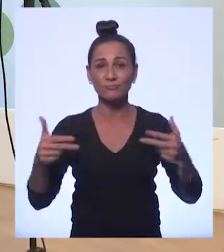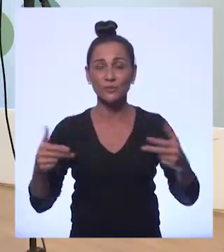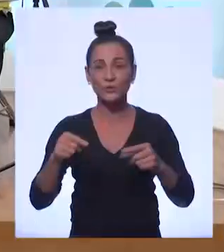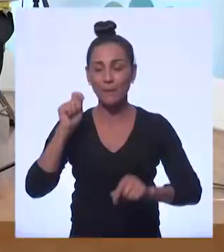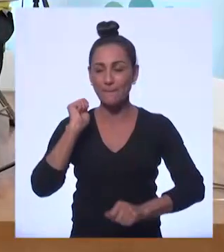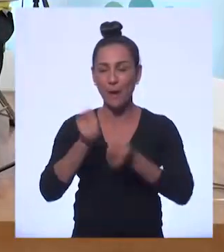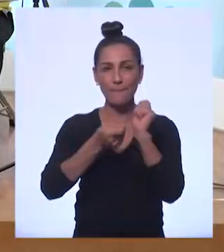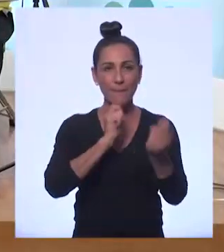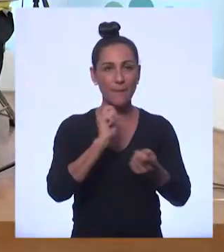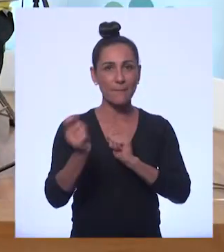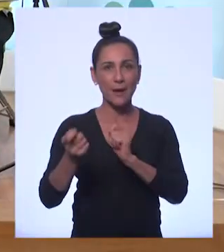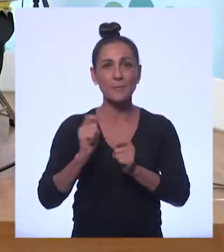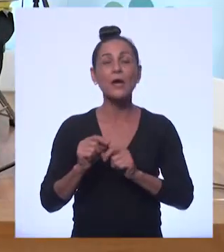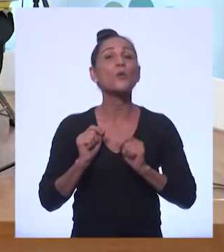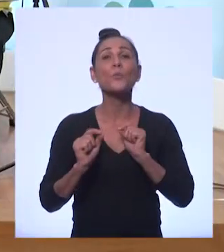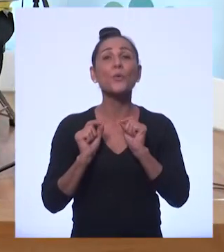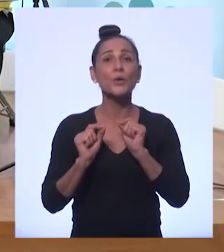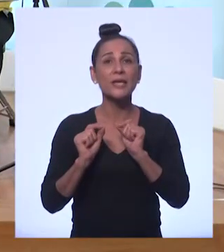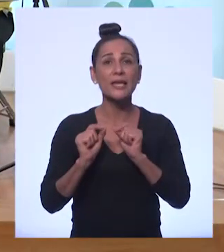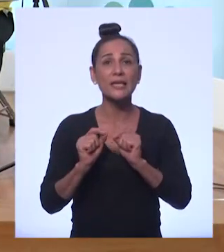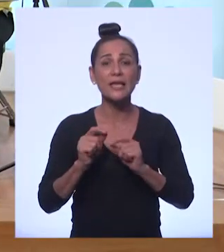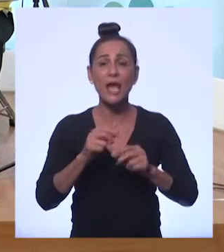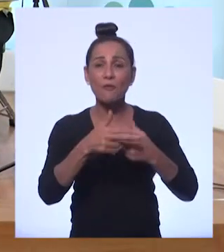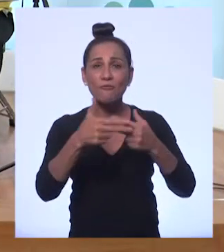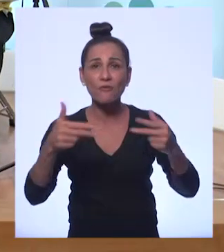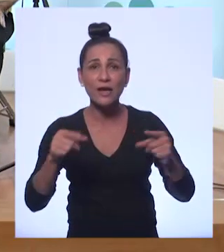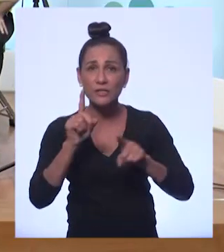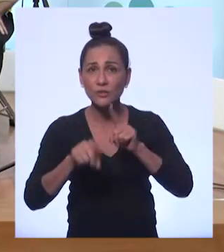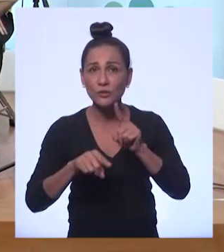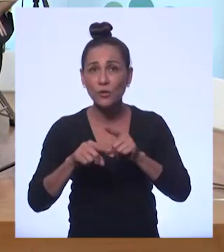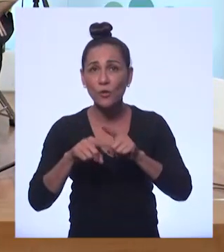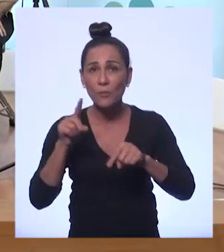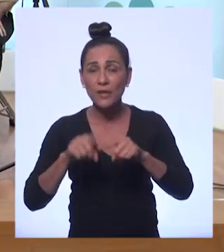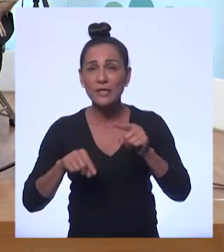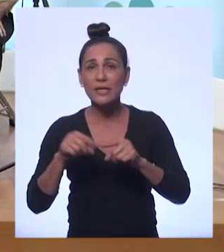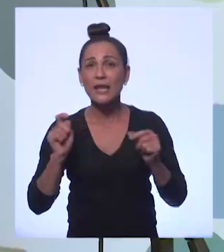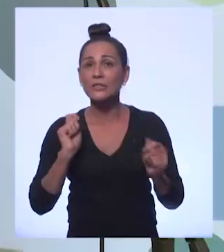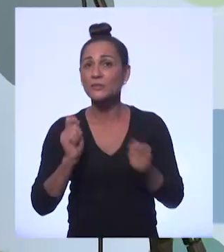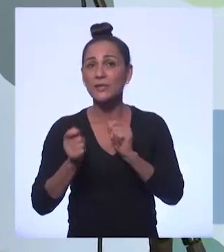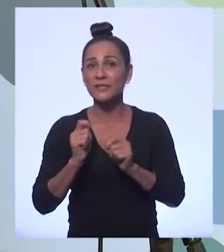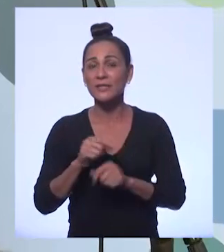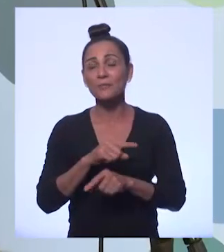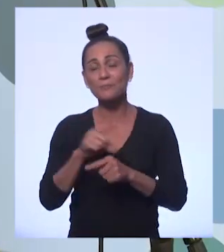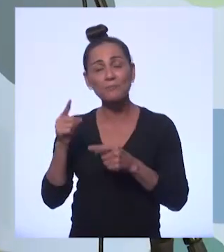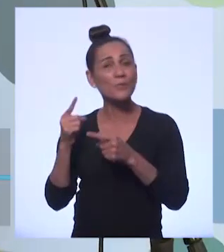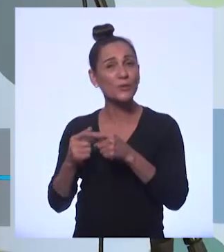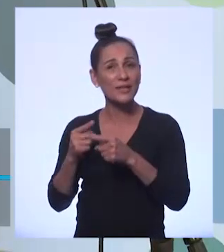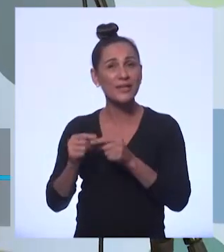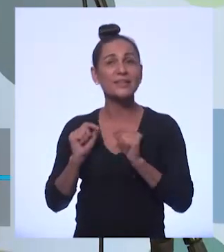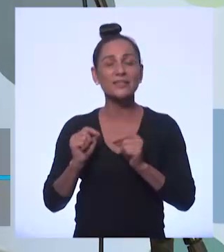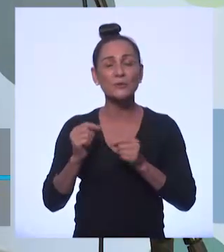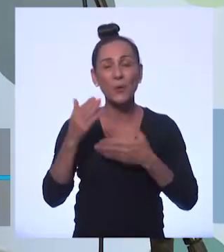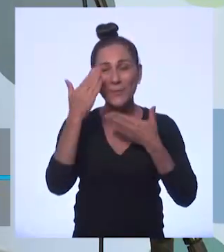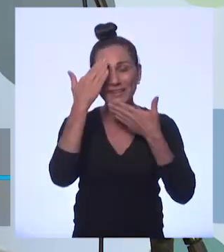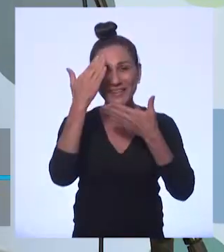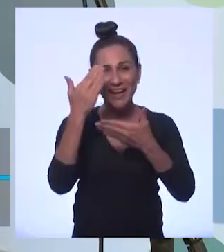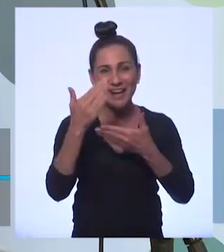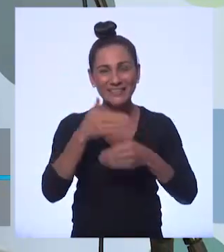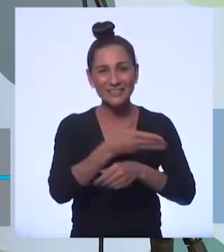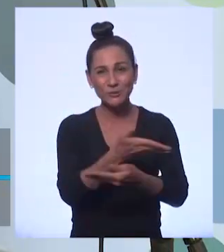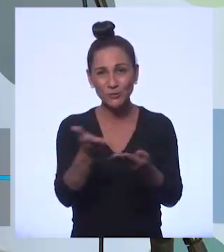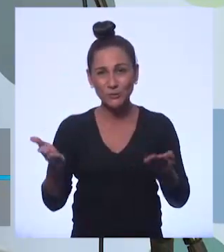E, bom, eu vou explicar por que é coisa de bater, vocês devem já suspeitar o porquê, né? Mas então, primeiro, agradecer a todos aí que